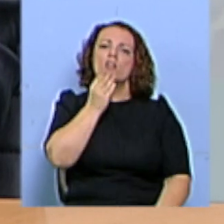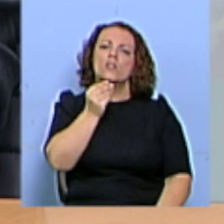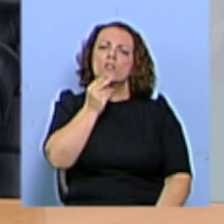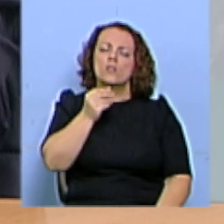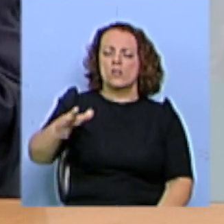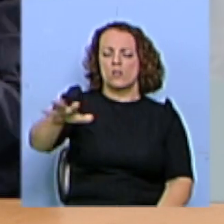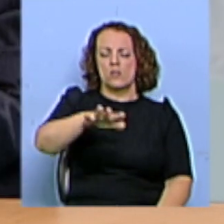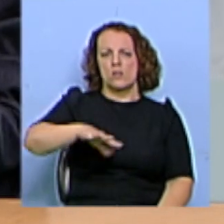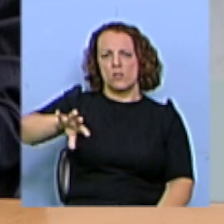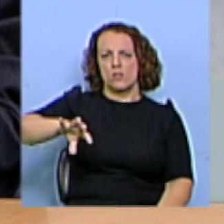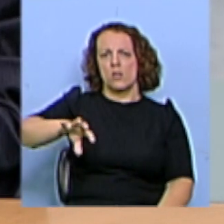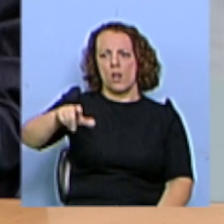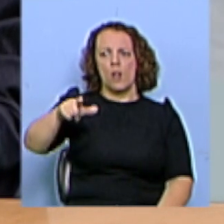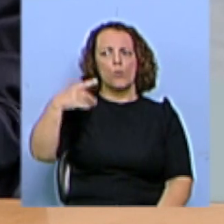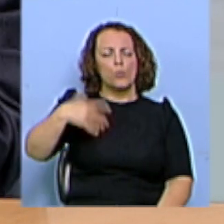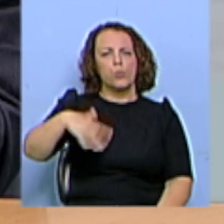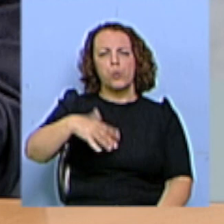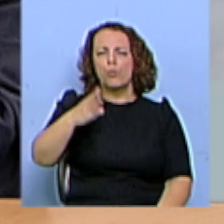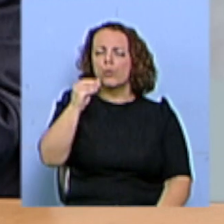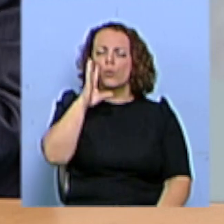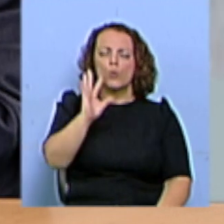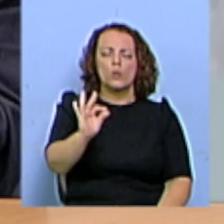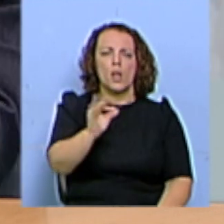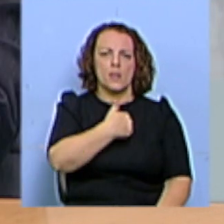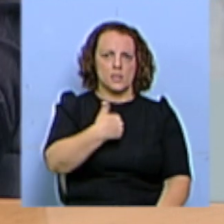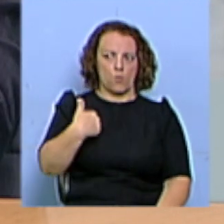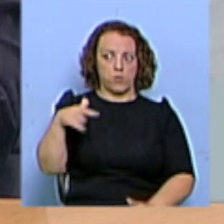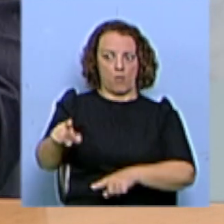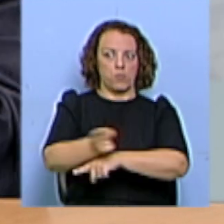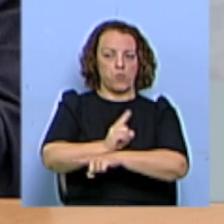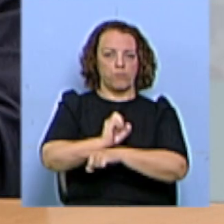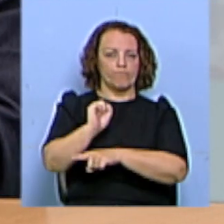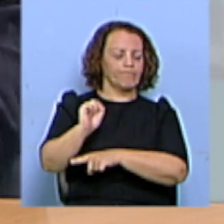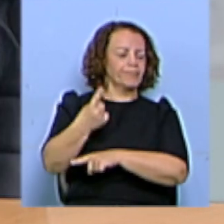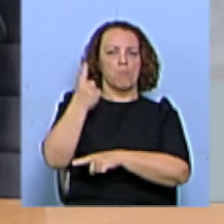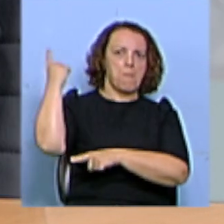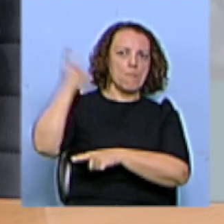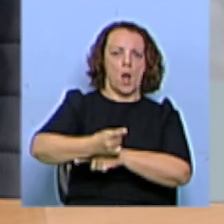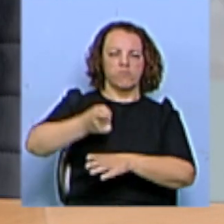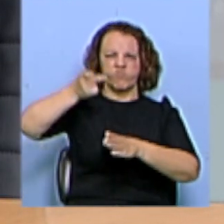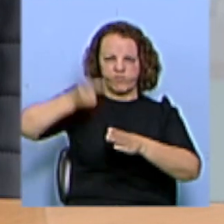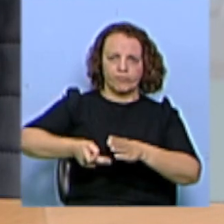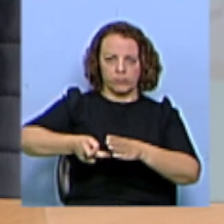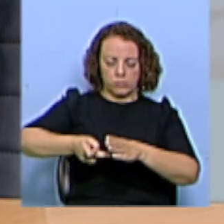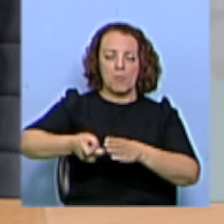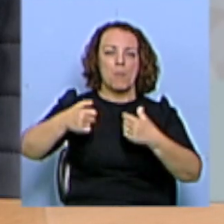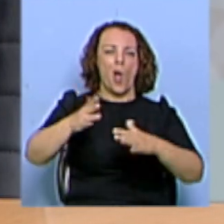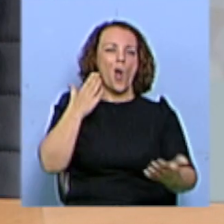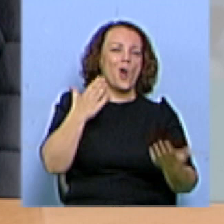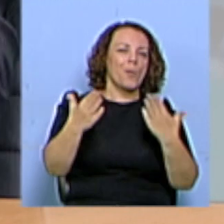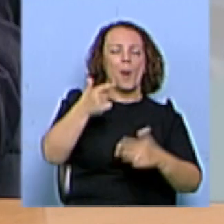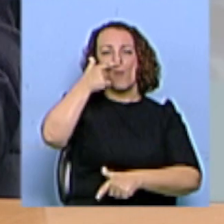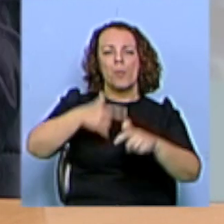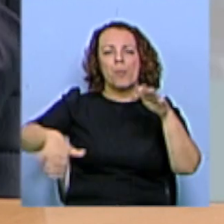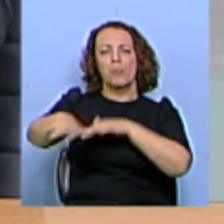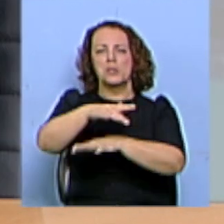país com muito cuidado sobre a saúde. Foi um dos países primeiros do mundo a fazer confinamento e comparando a população de Israel, é